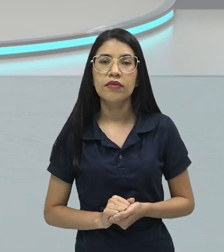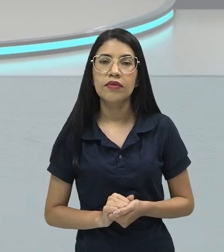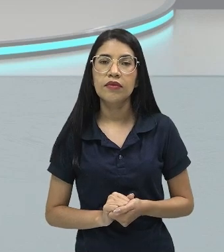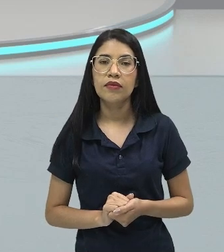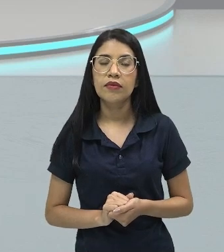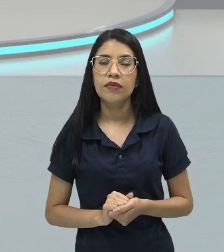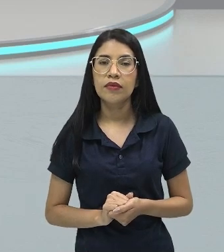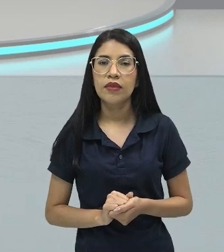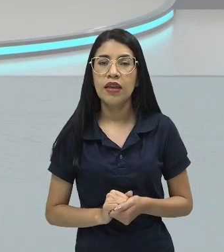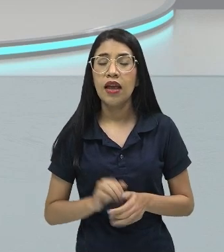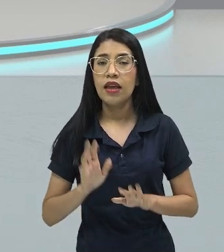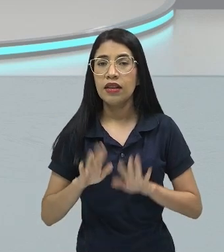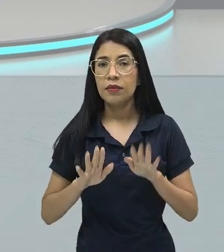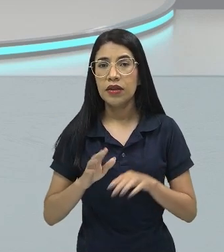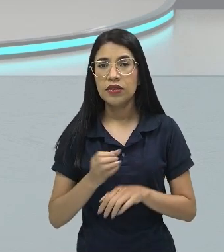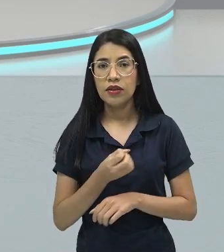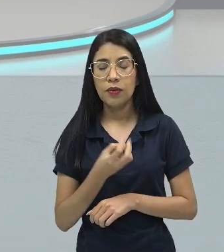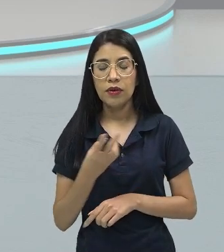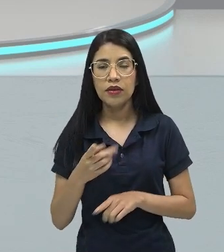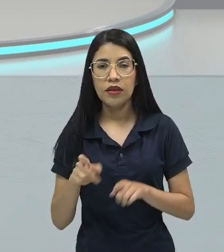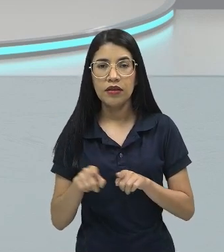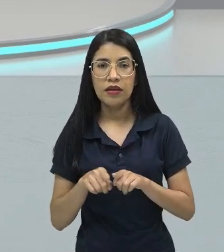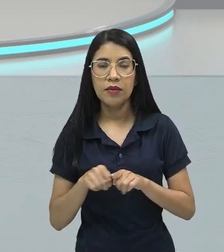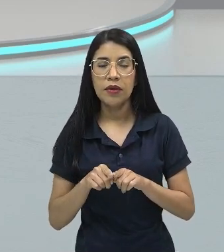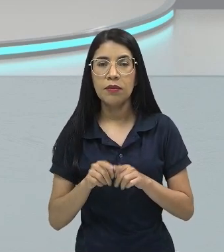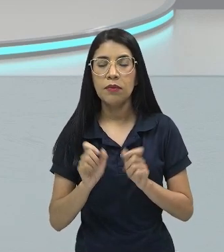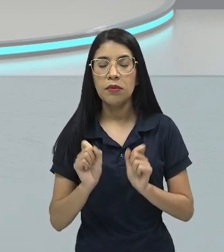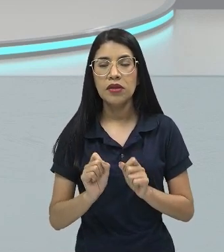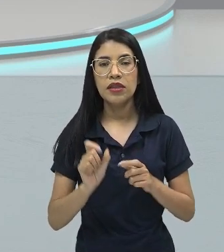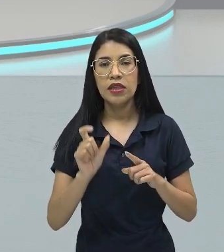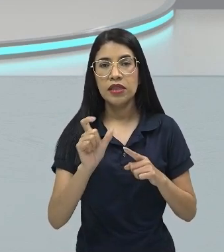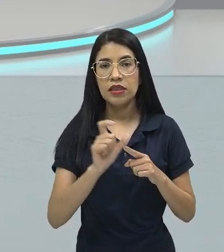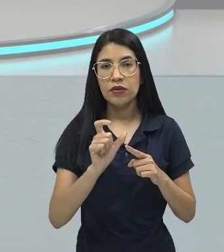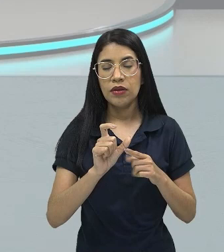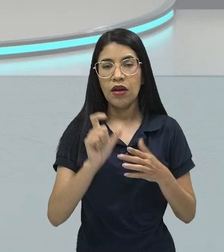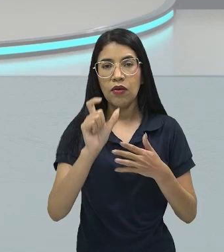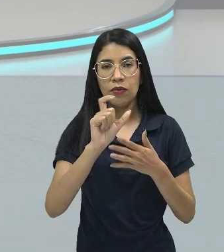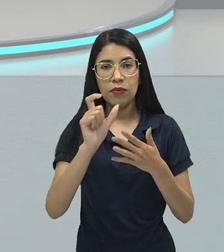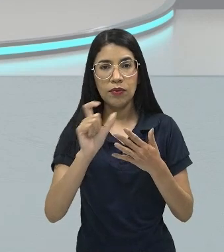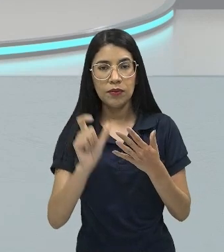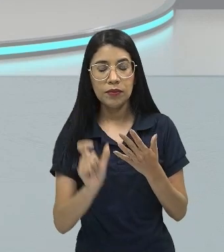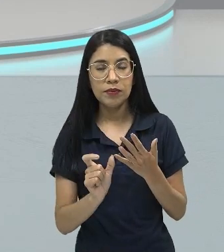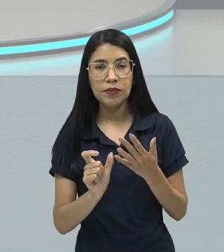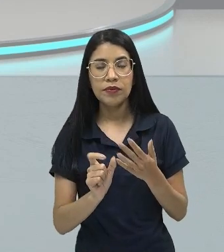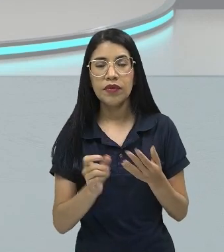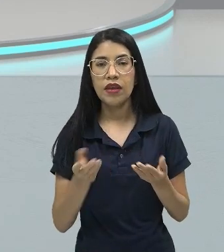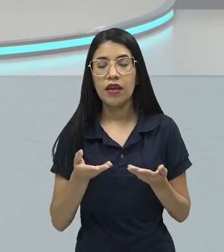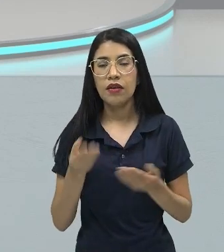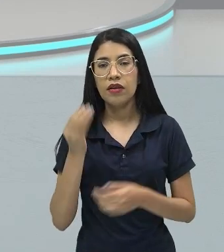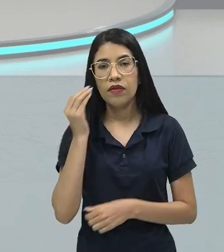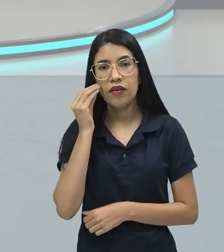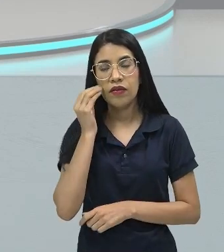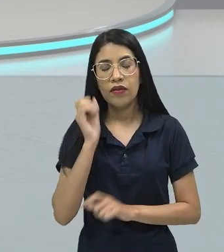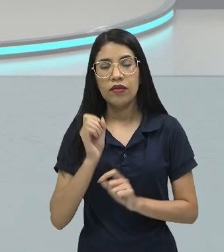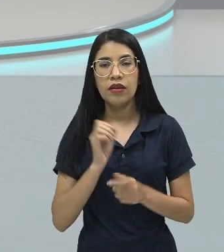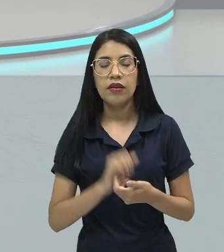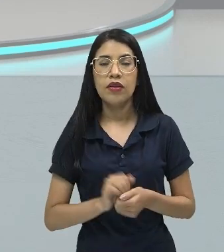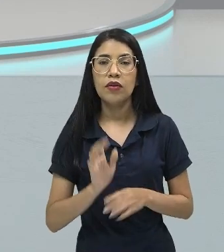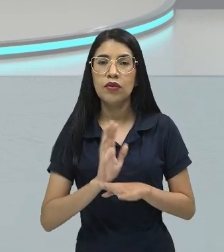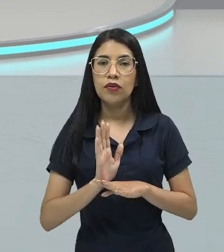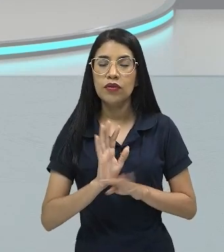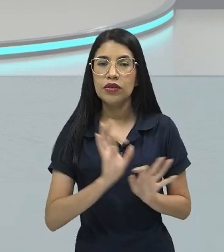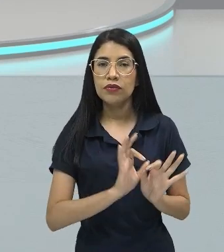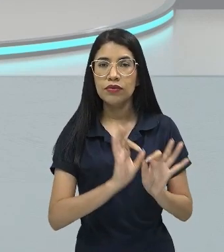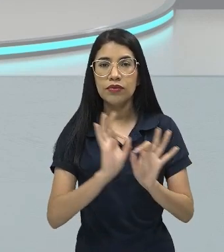com o número, ou seja, singular ou plural. Então, agora eu quero que vocês acompanhem uma sequência de vídeos